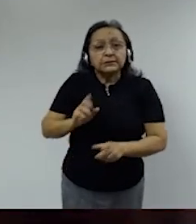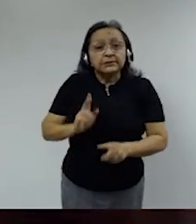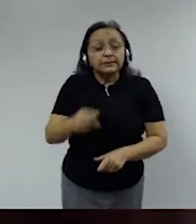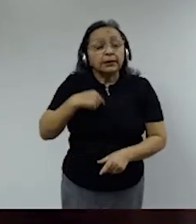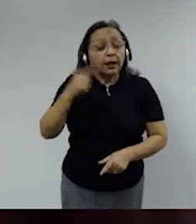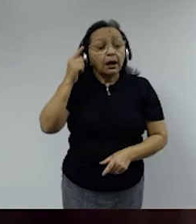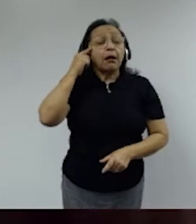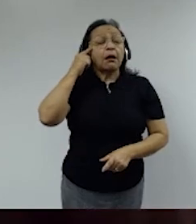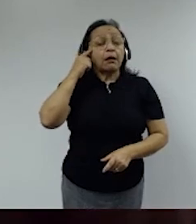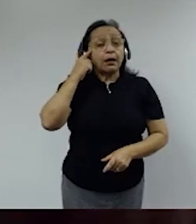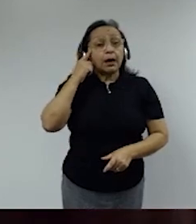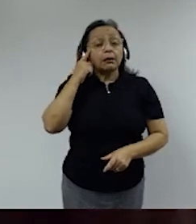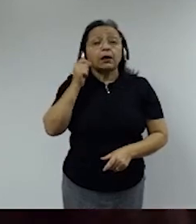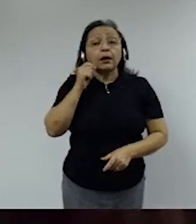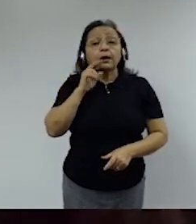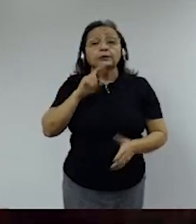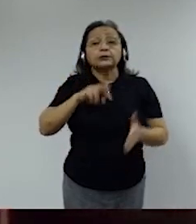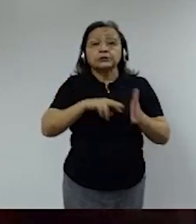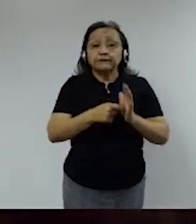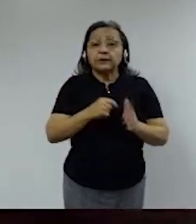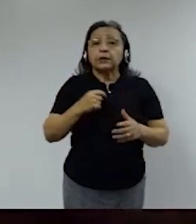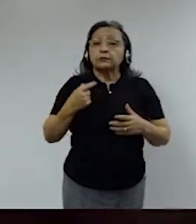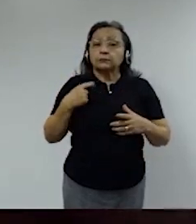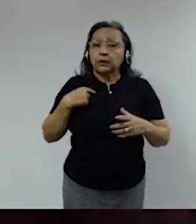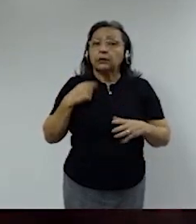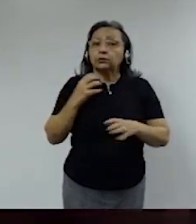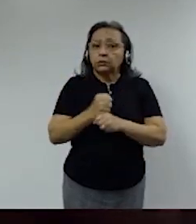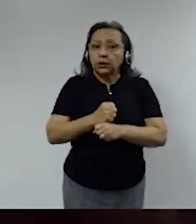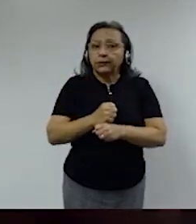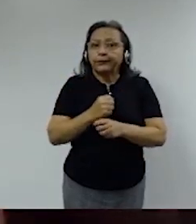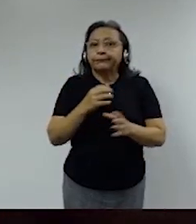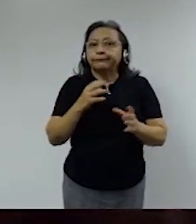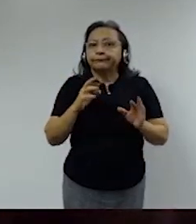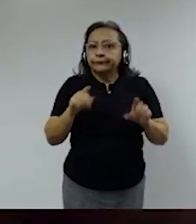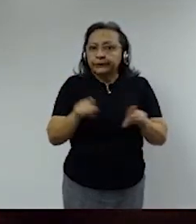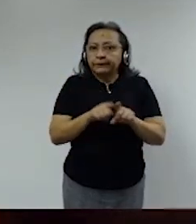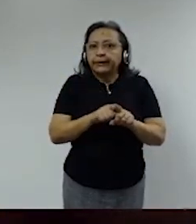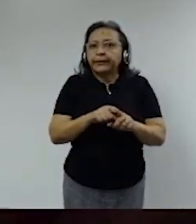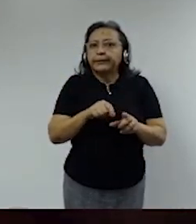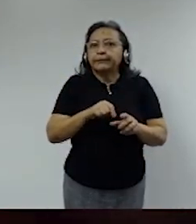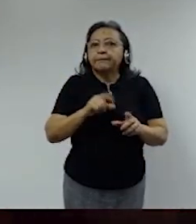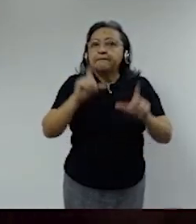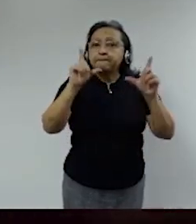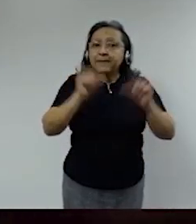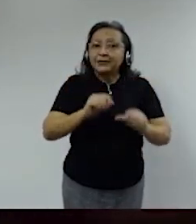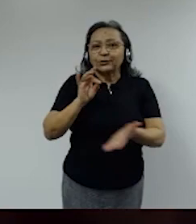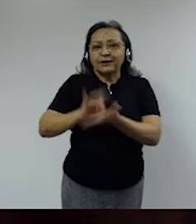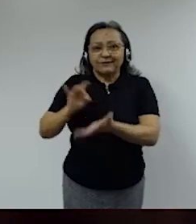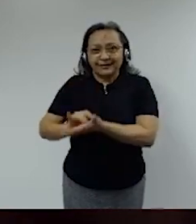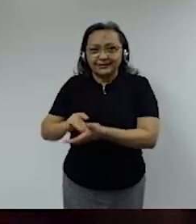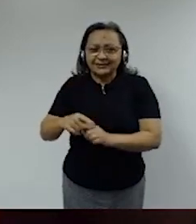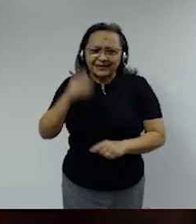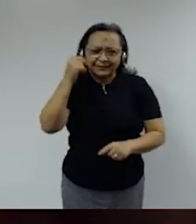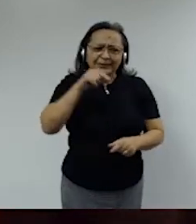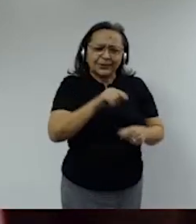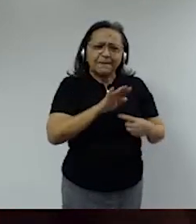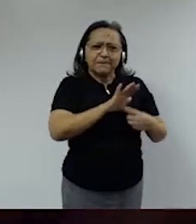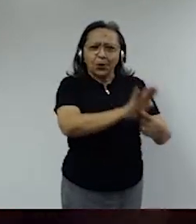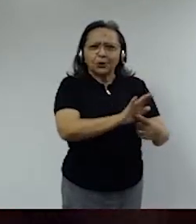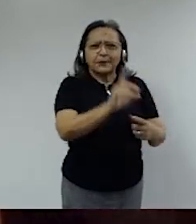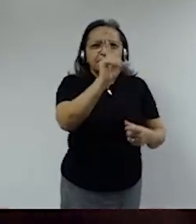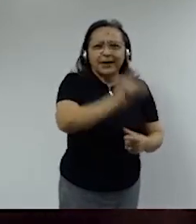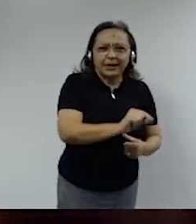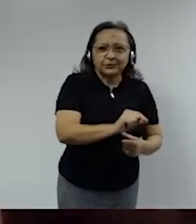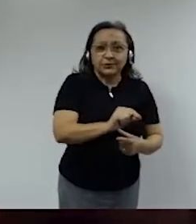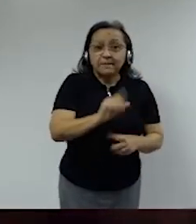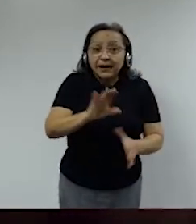em geral, eles se representam números que provavelmente são muito aquém da realidade, né? Porque quando a gente vê esses números, provavelmente é uma subnotificação, porque sempre há